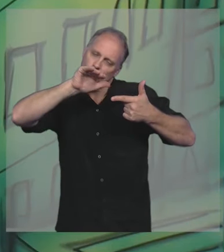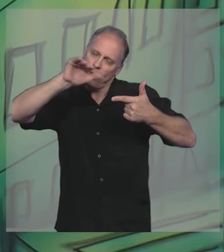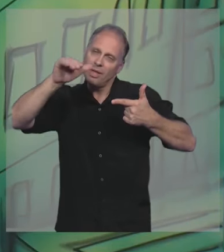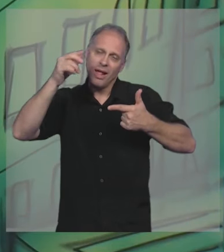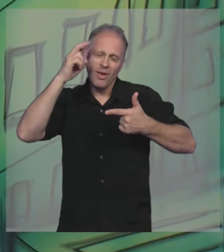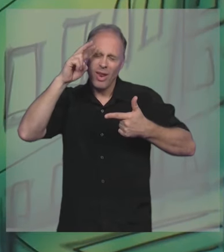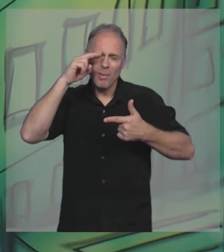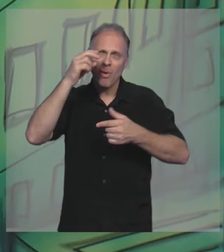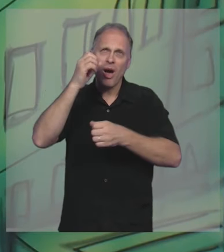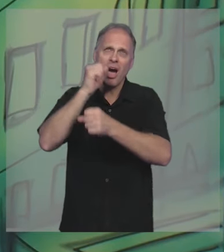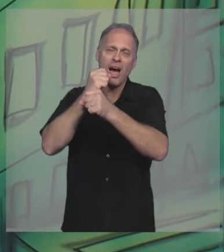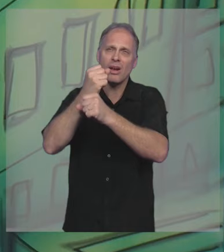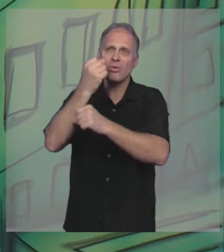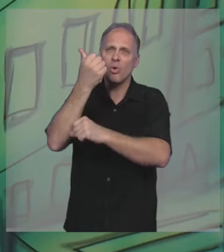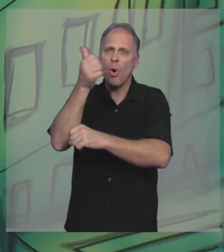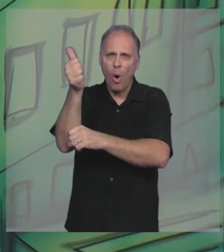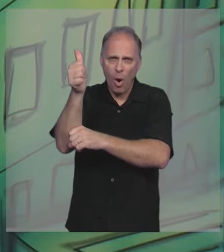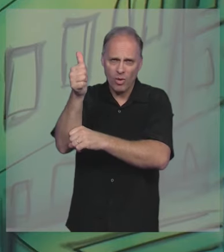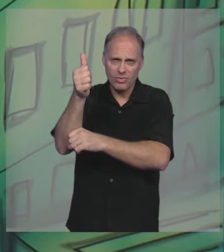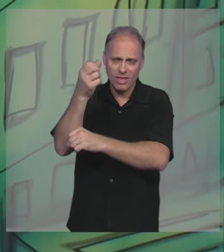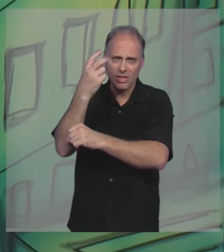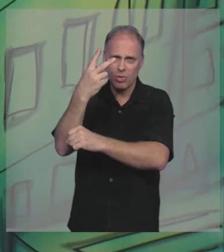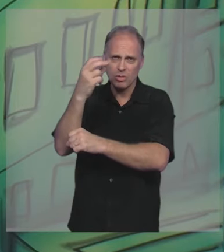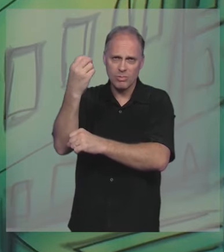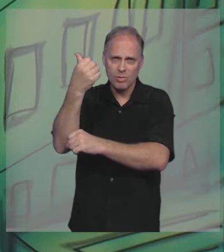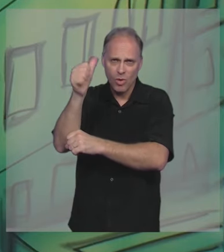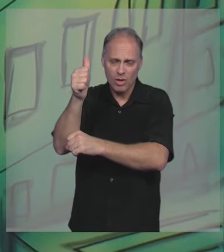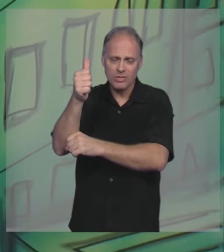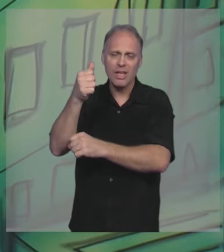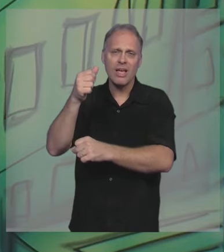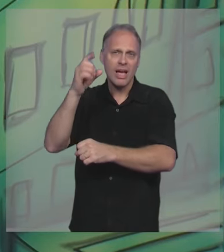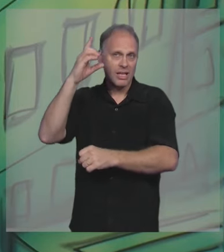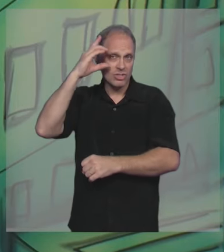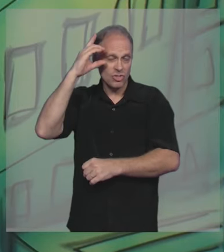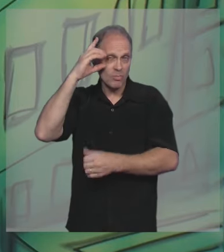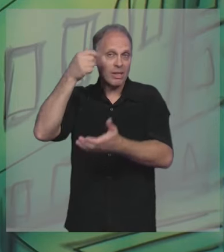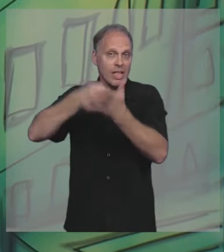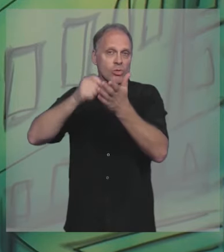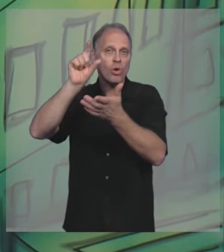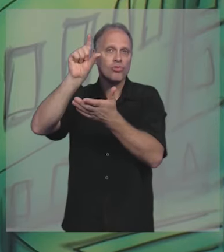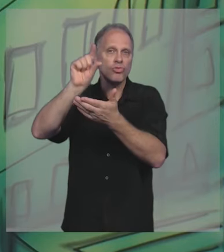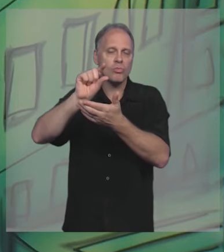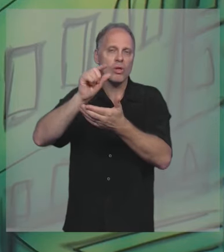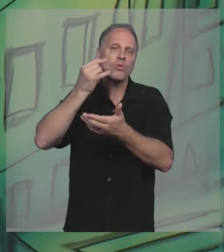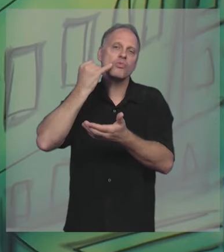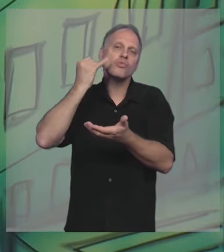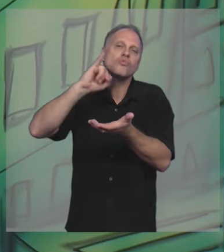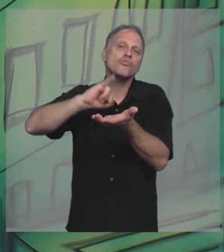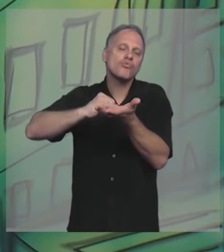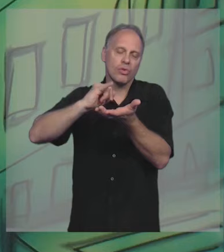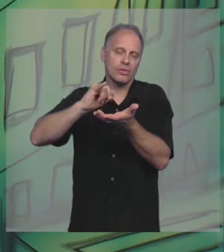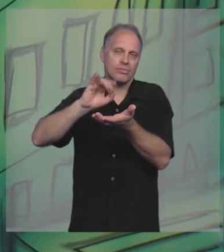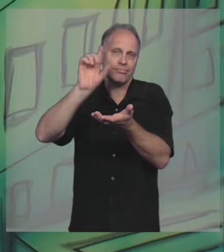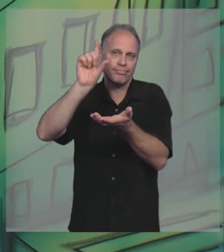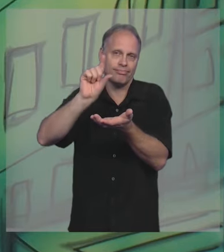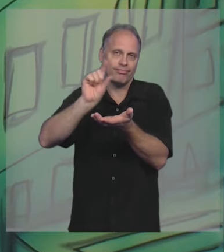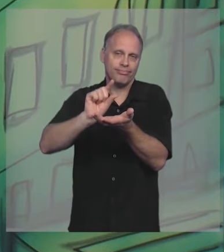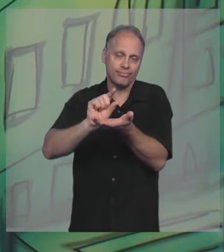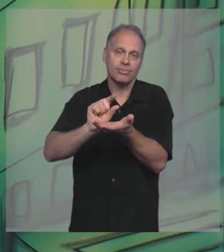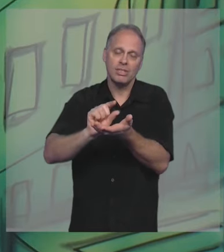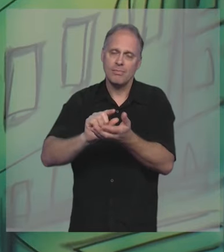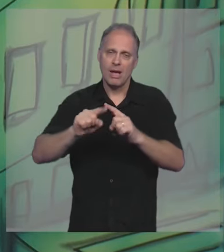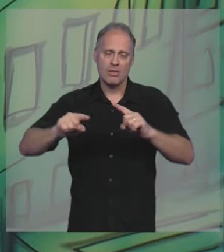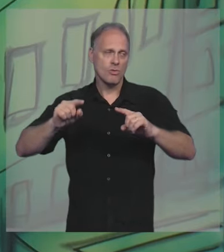2011, o governo Dilma tentou, né, baixar os juros e houve uma gritaria, né,